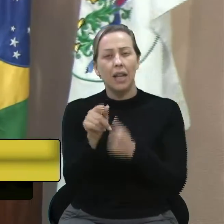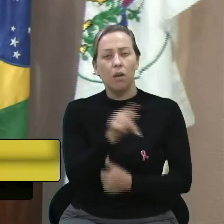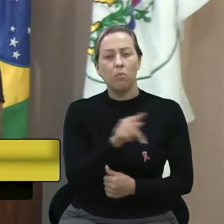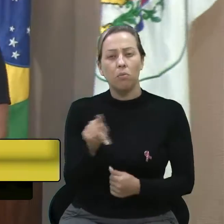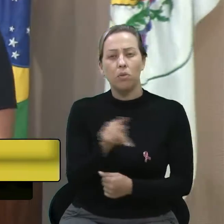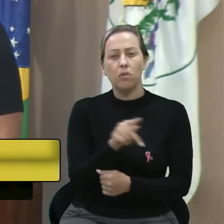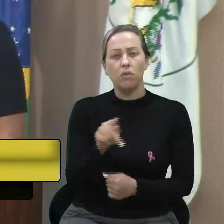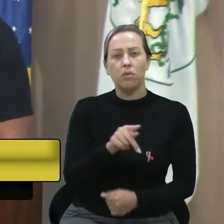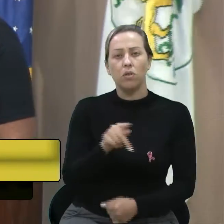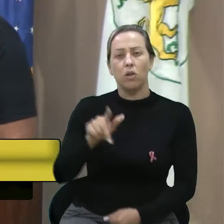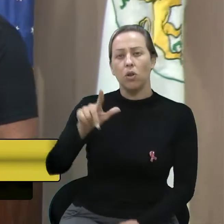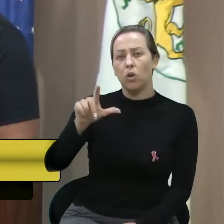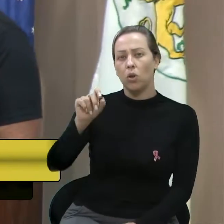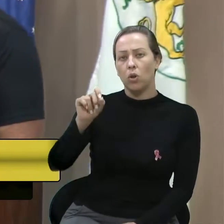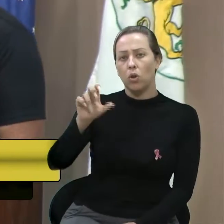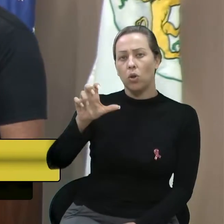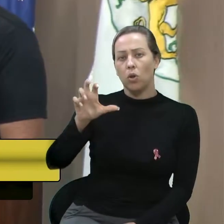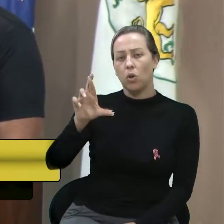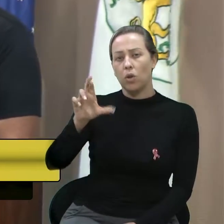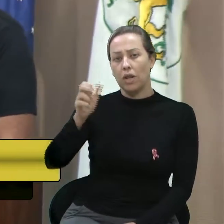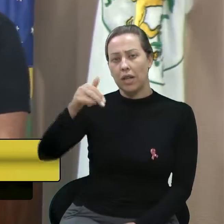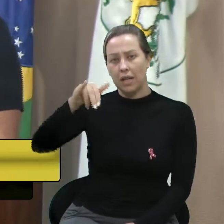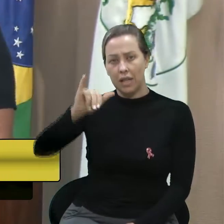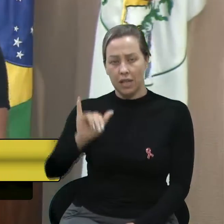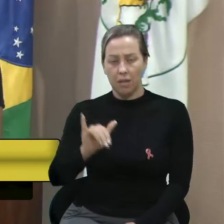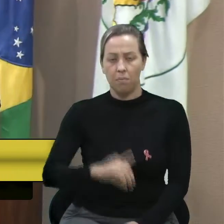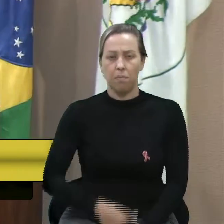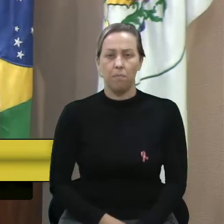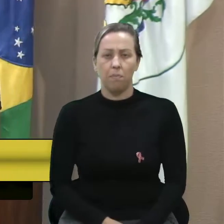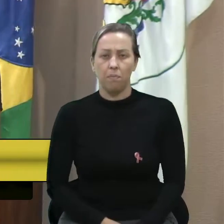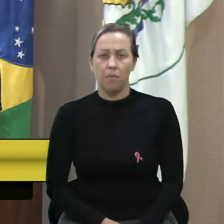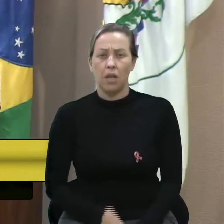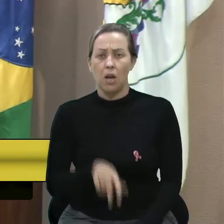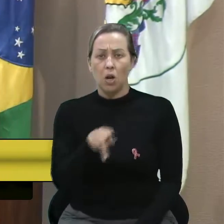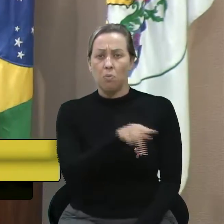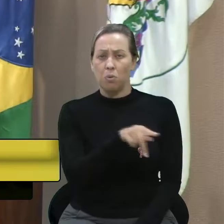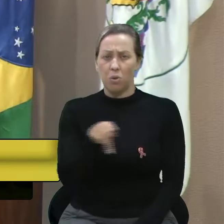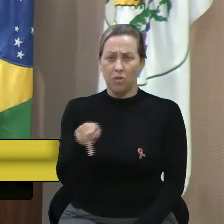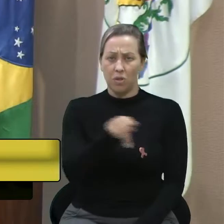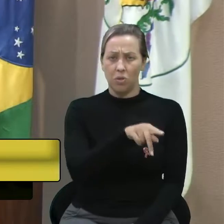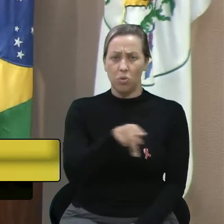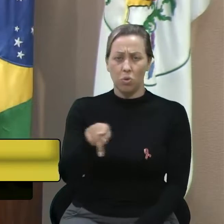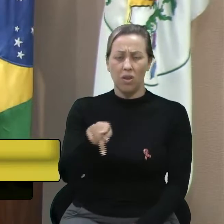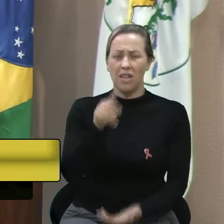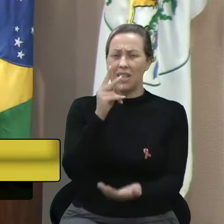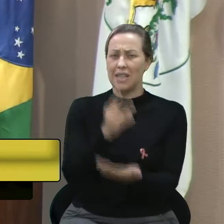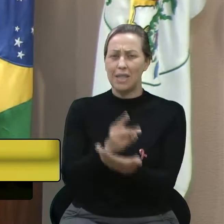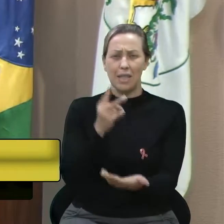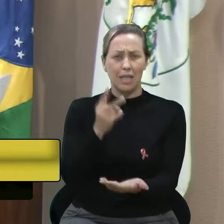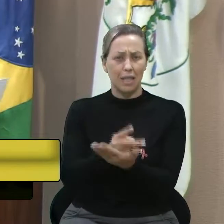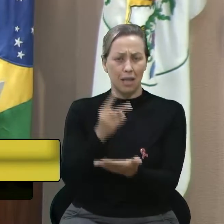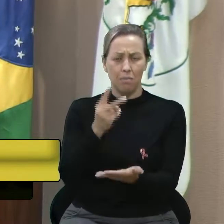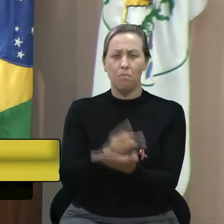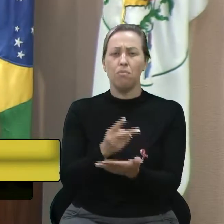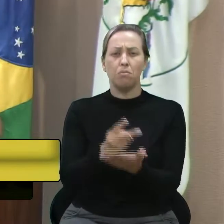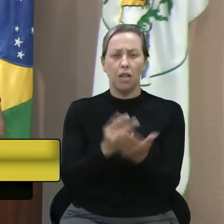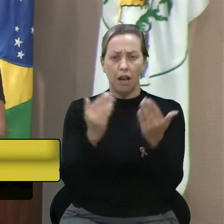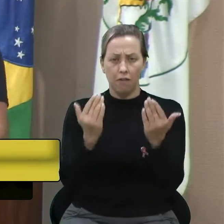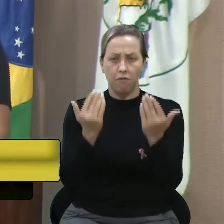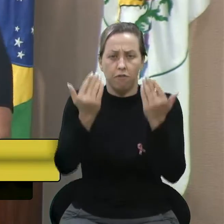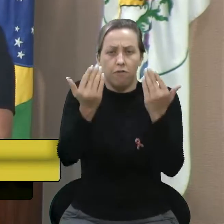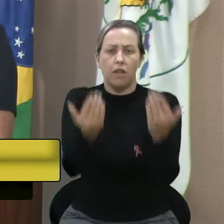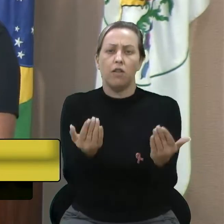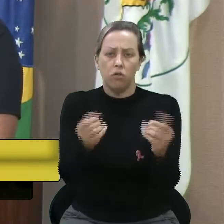professora Lorraine Slomp Giron. Os professores sempre estiveram na linha de